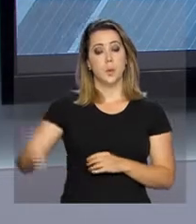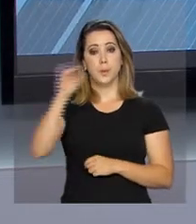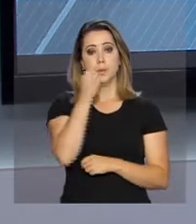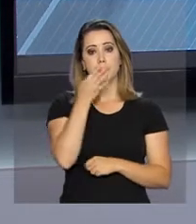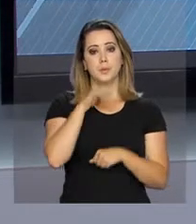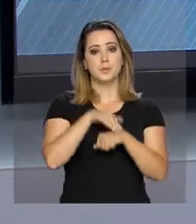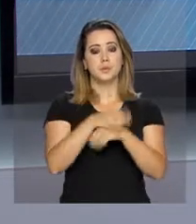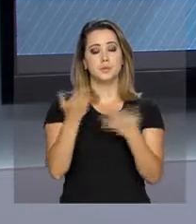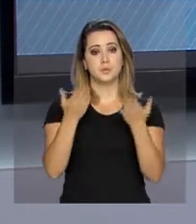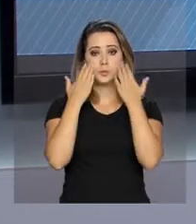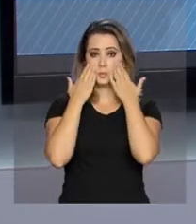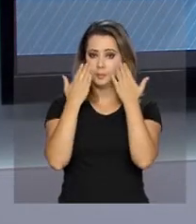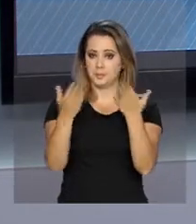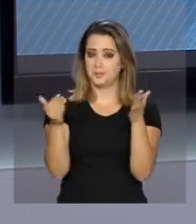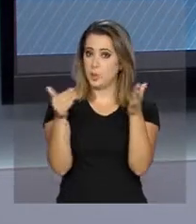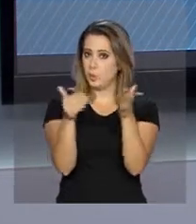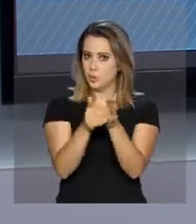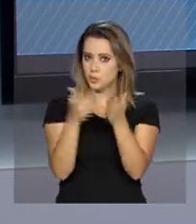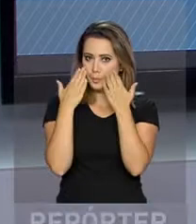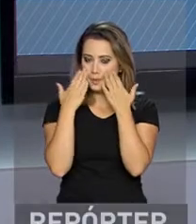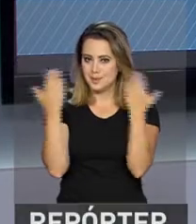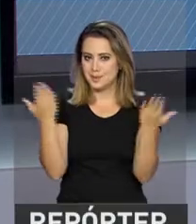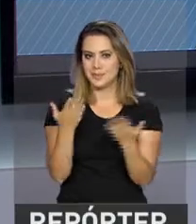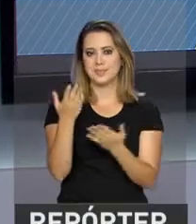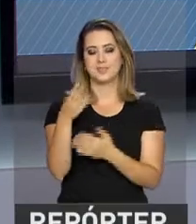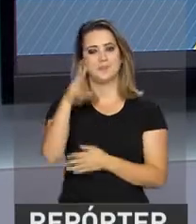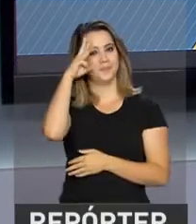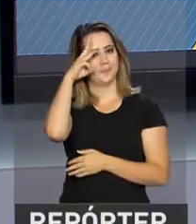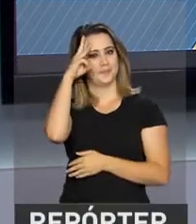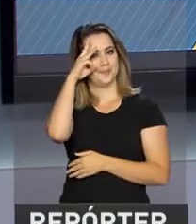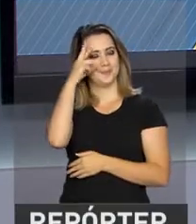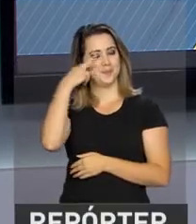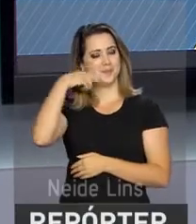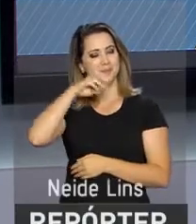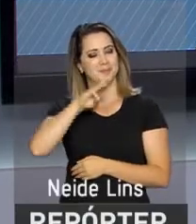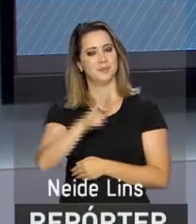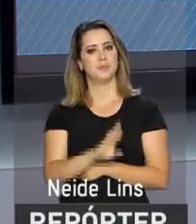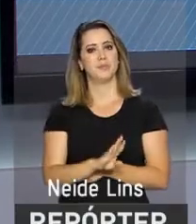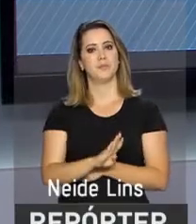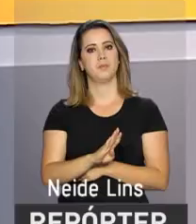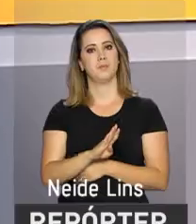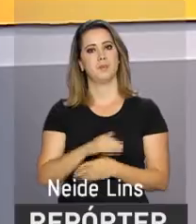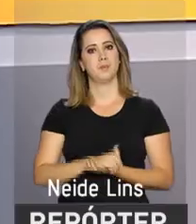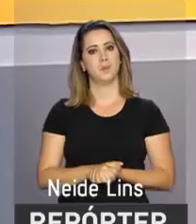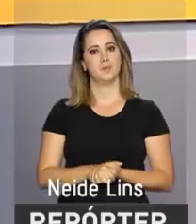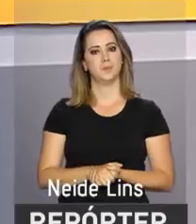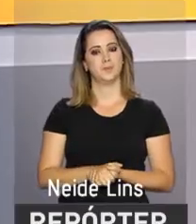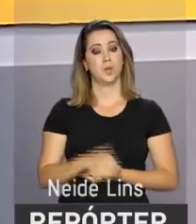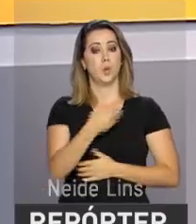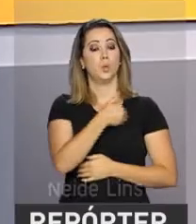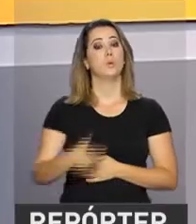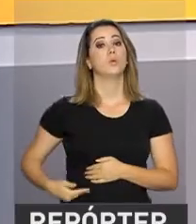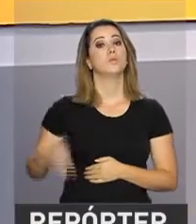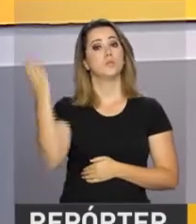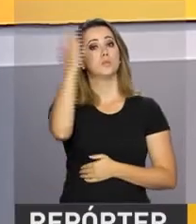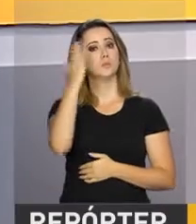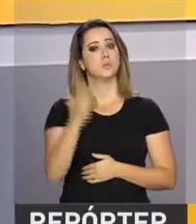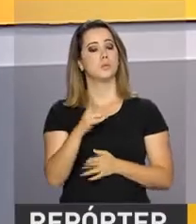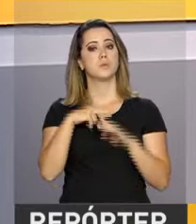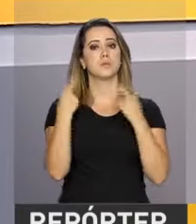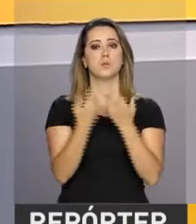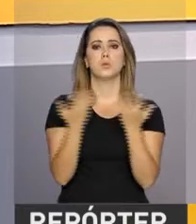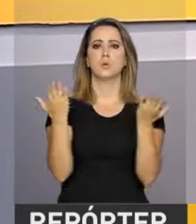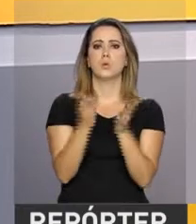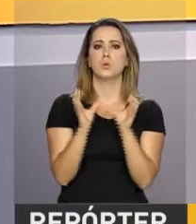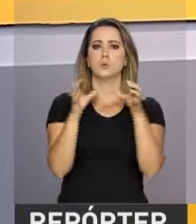Olá, boa noite. No ar, a última edição desta terça-feira do Repórter NBR. O governo brasileiro se